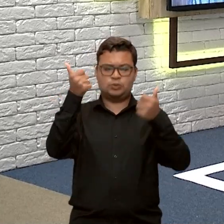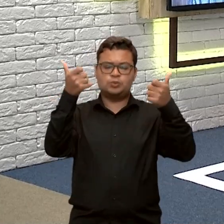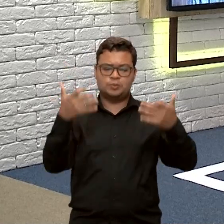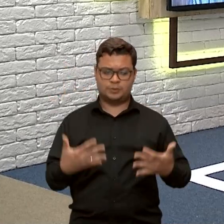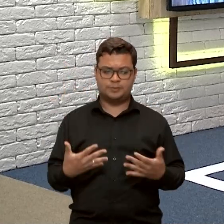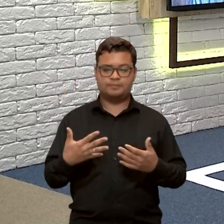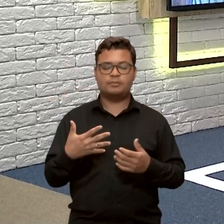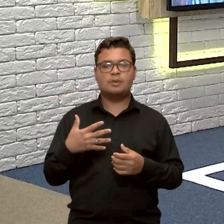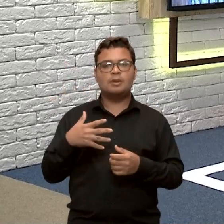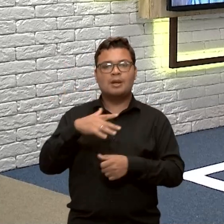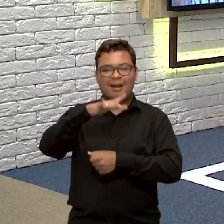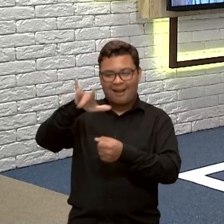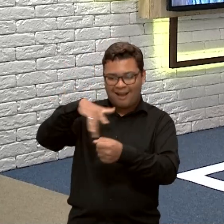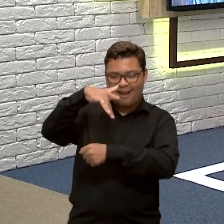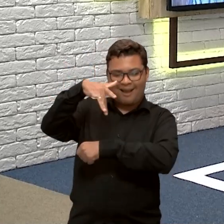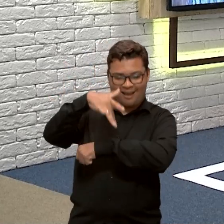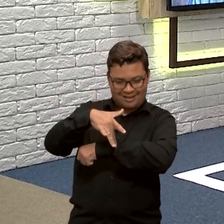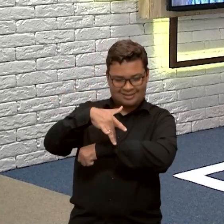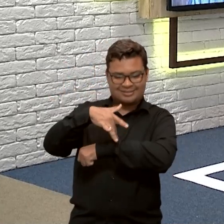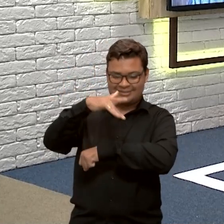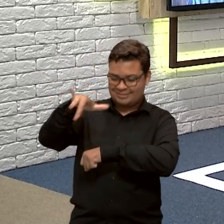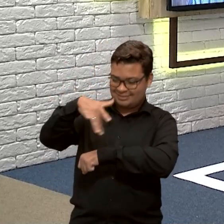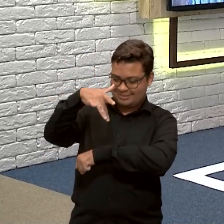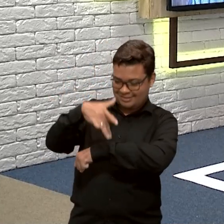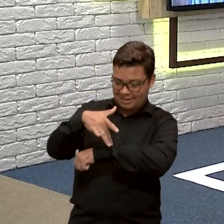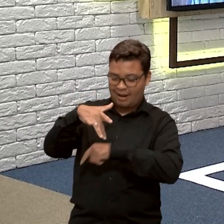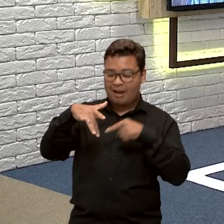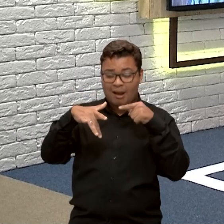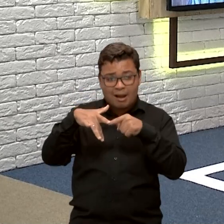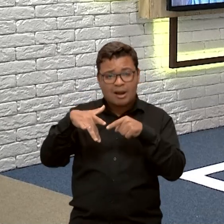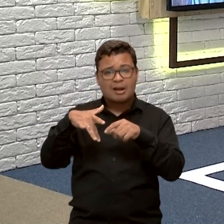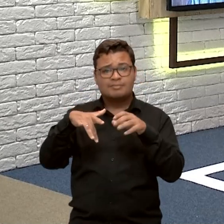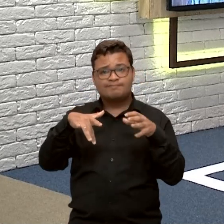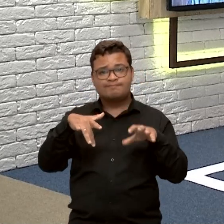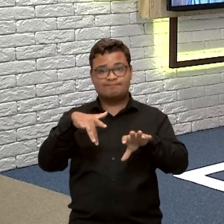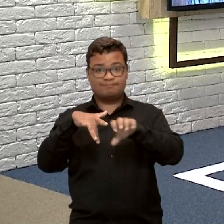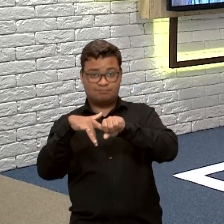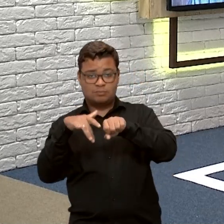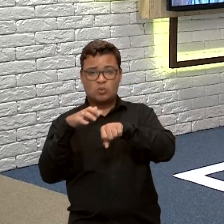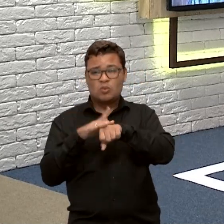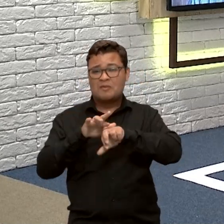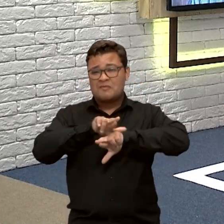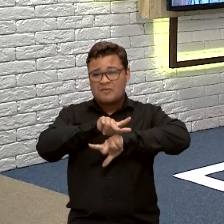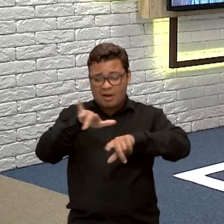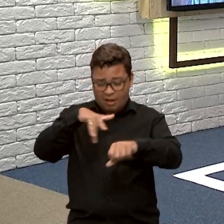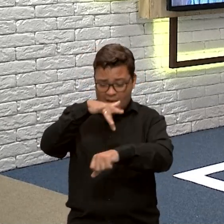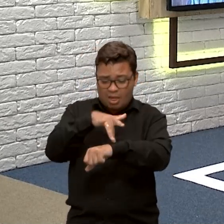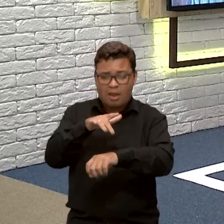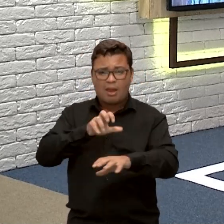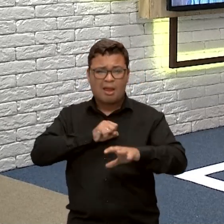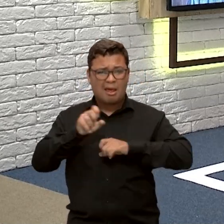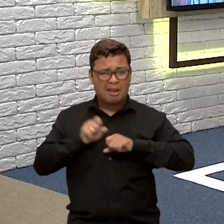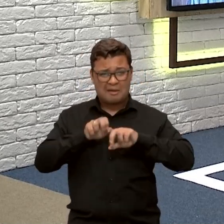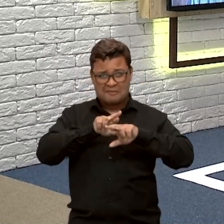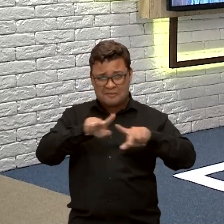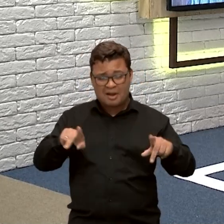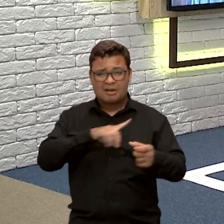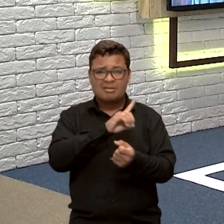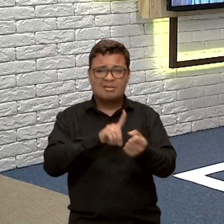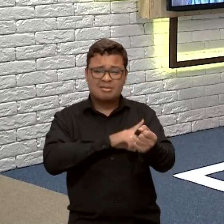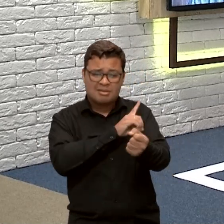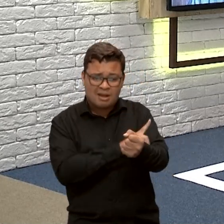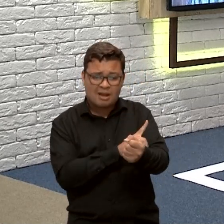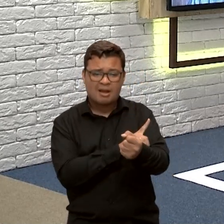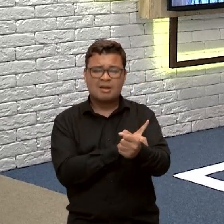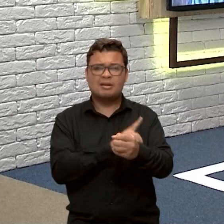convite. Boa tarde a todos. Bom, queria começar com você, Mariana, para a gente explicar primeiramente uma coisa que eu destaquei no